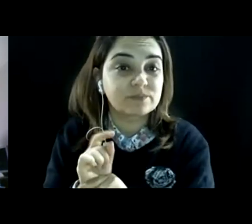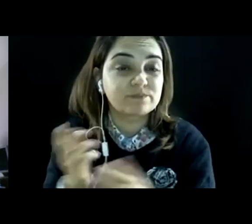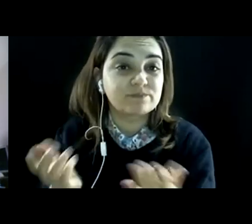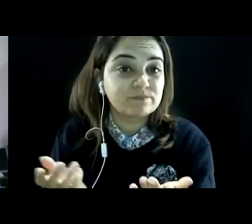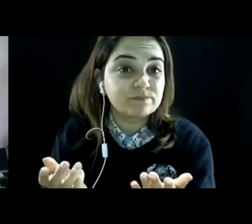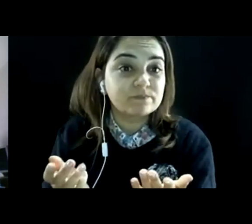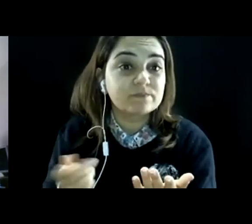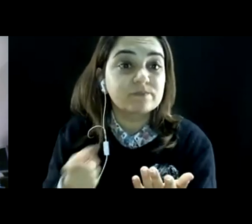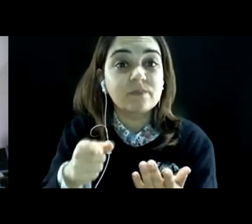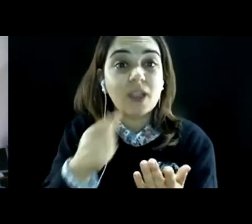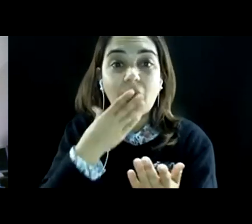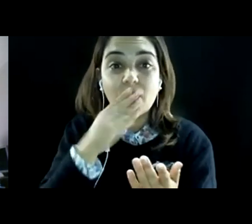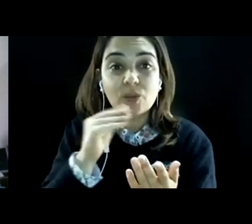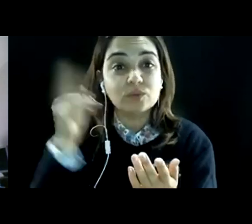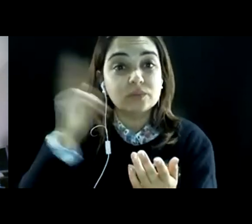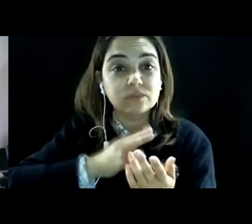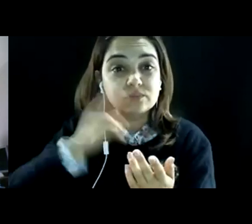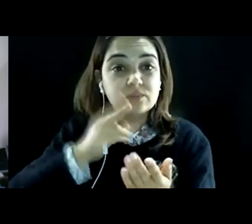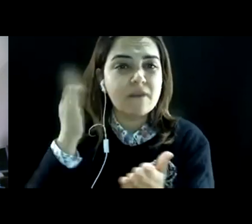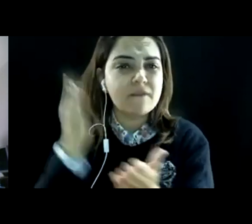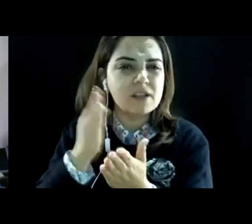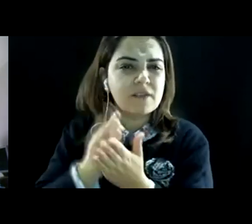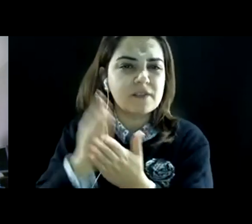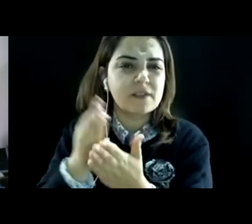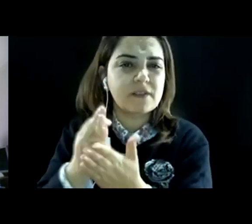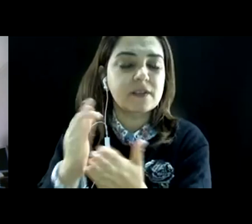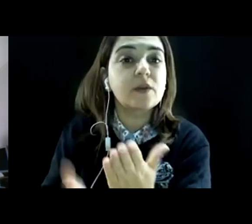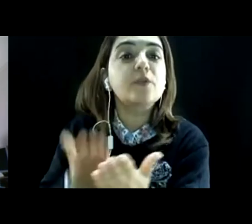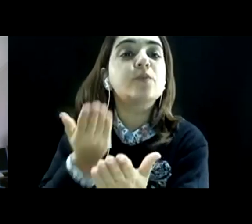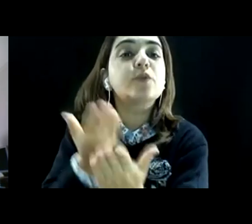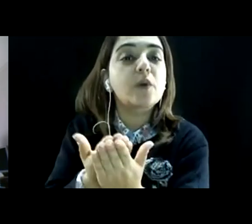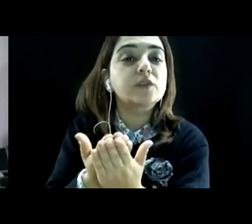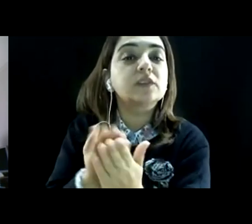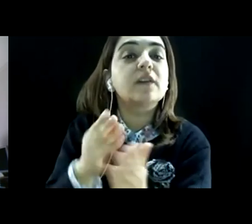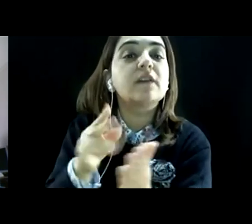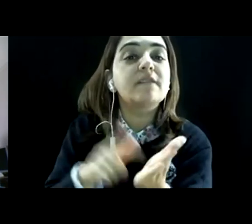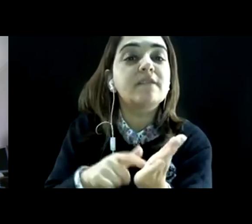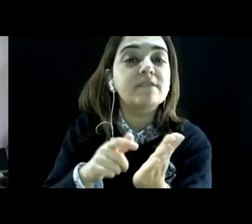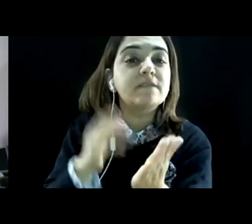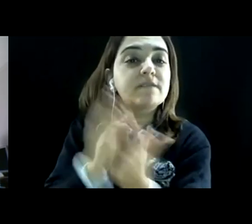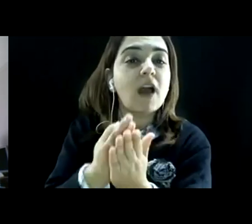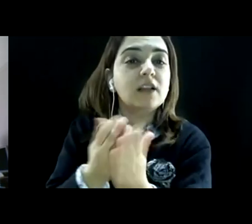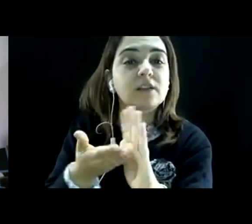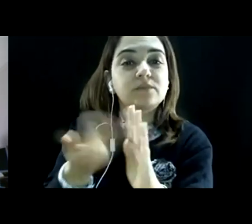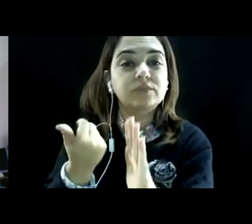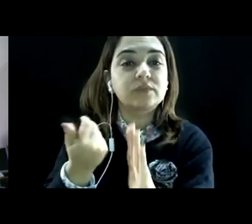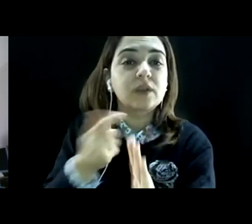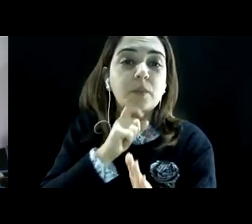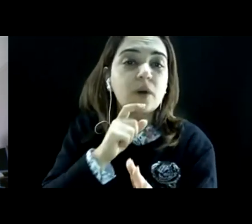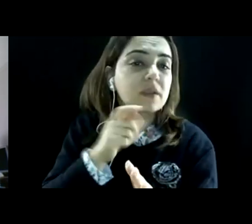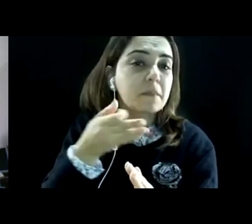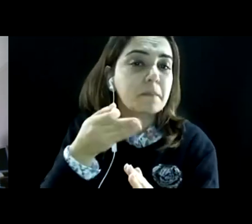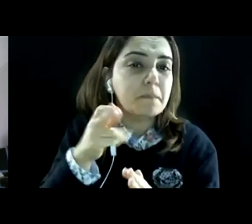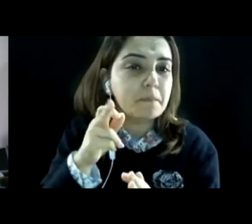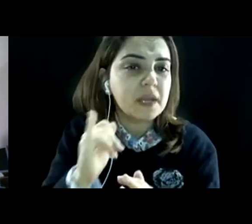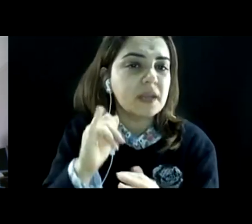Então, um aluno que tem excesso de faltas propõe-se uma recuperação de faltas, assim, alguns escolas chamam-se um merino, outros chamam-se outra coisa qualquer, também não interessa aqui